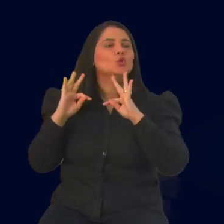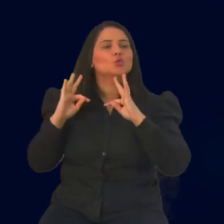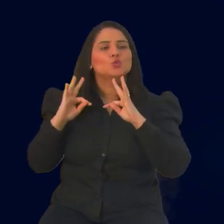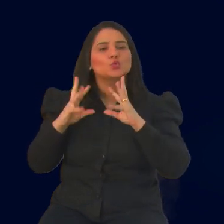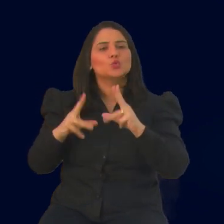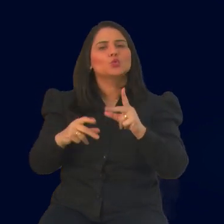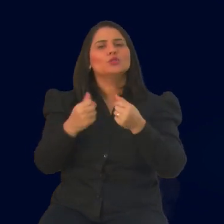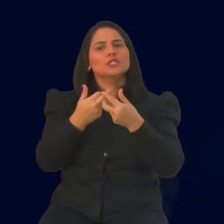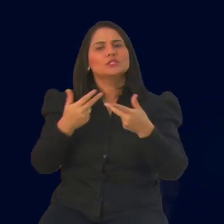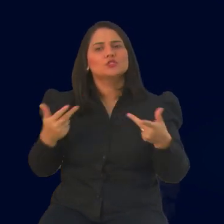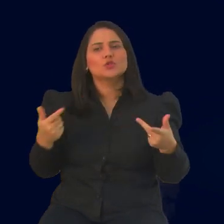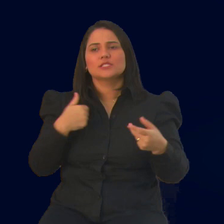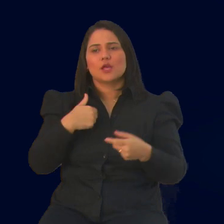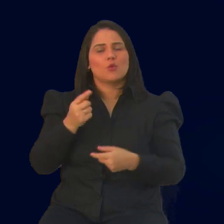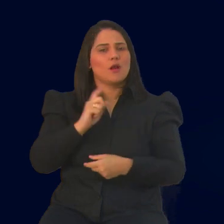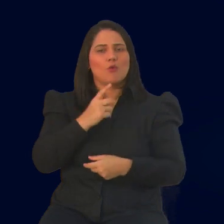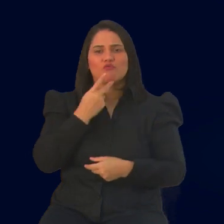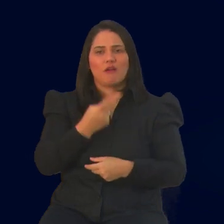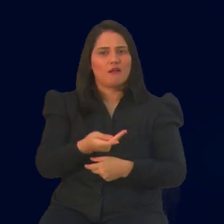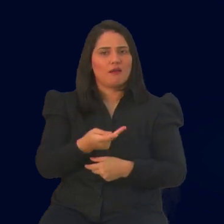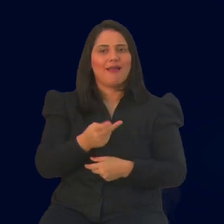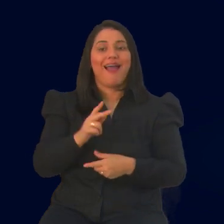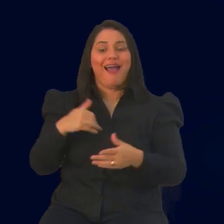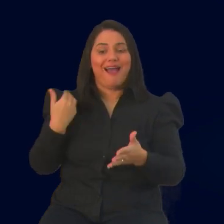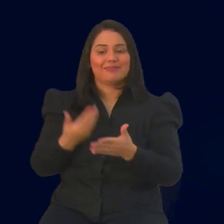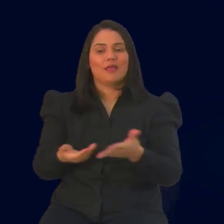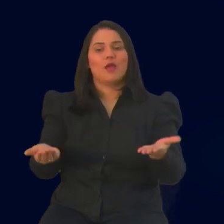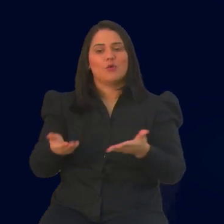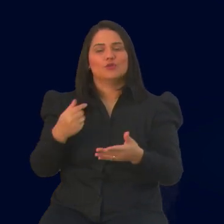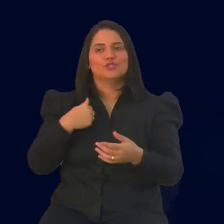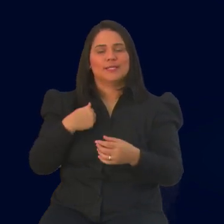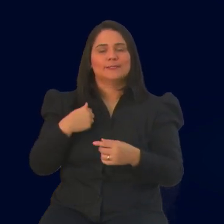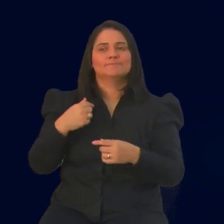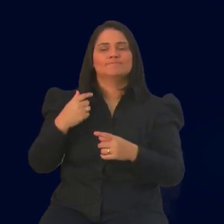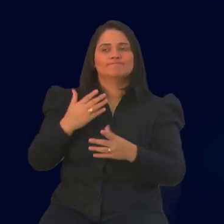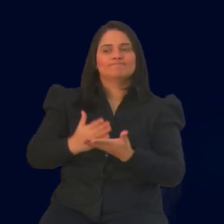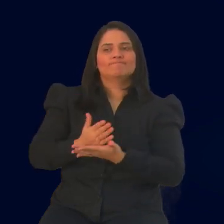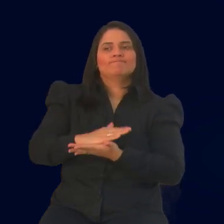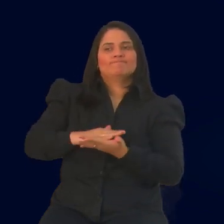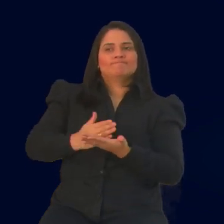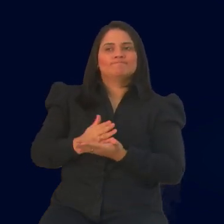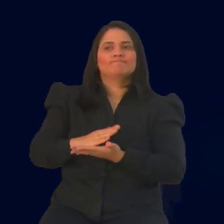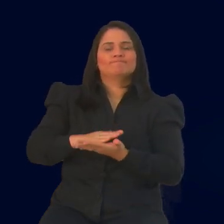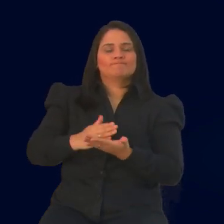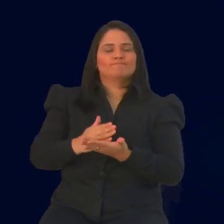que eu deixei de dizer, ainda hoje conversam comigo.